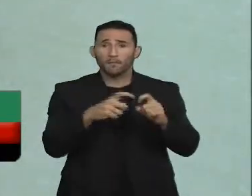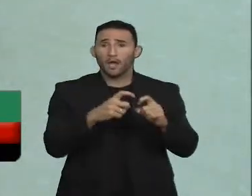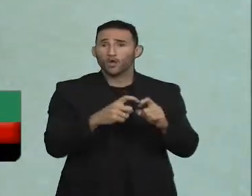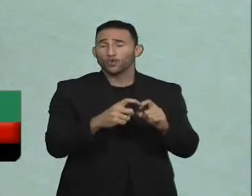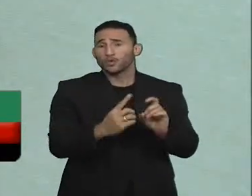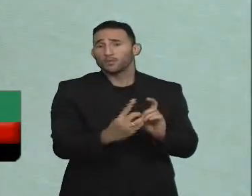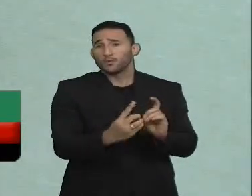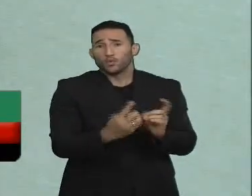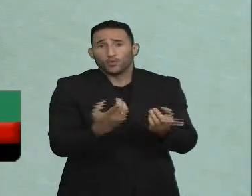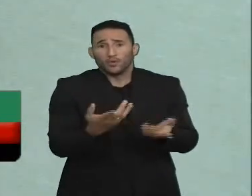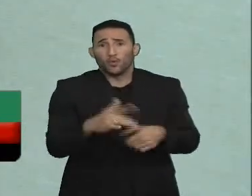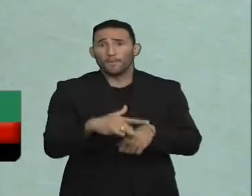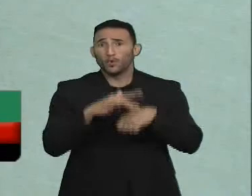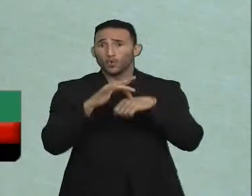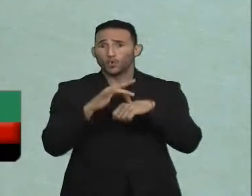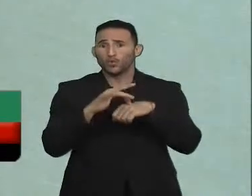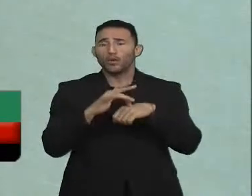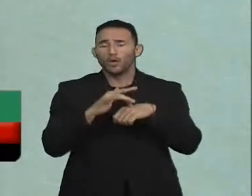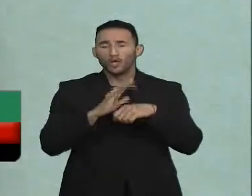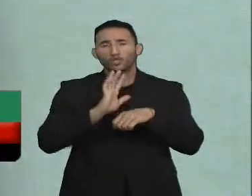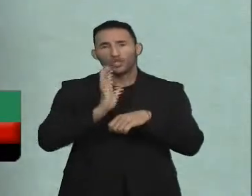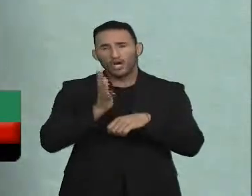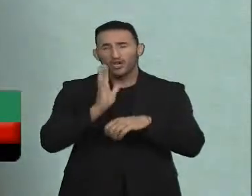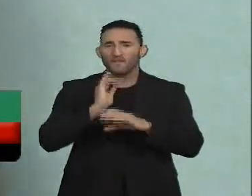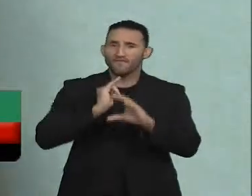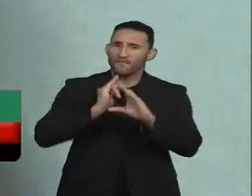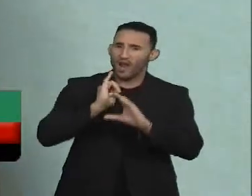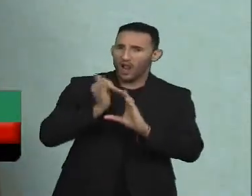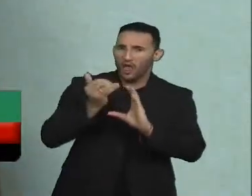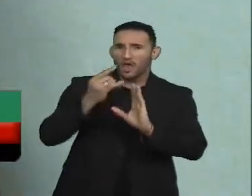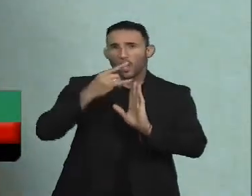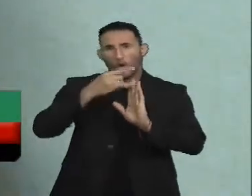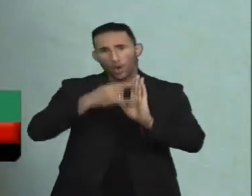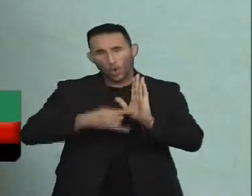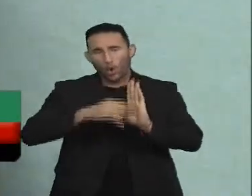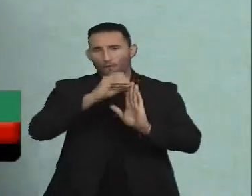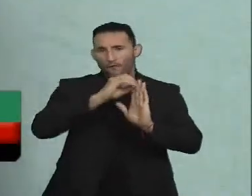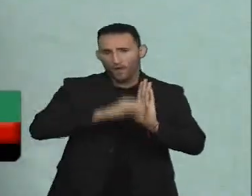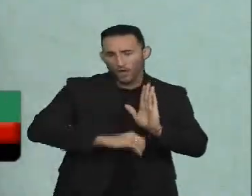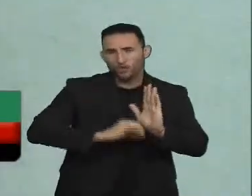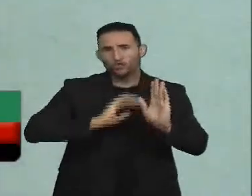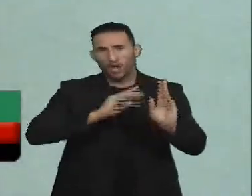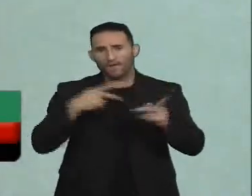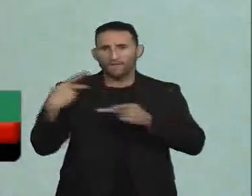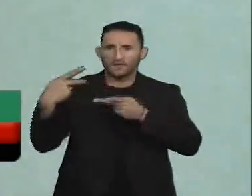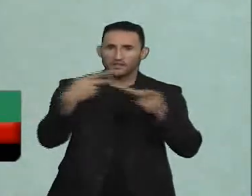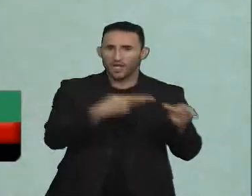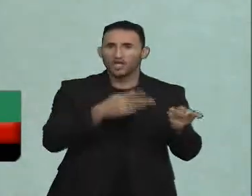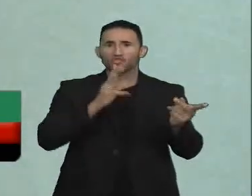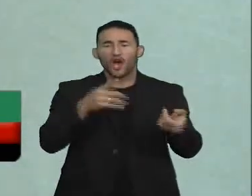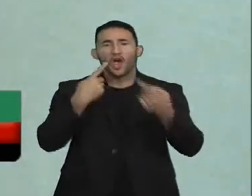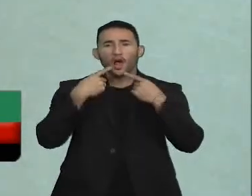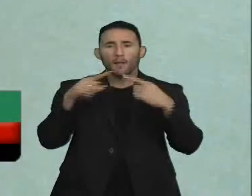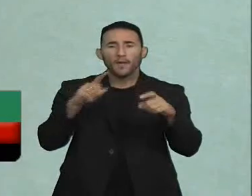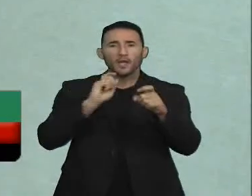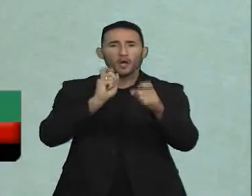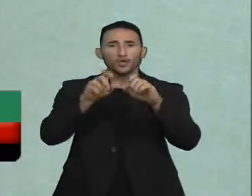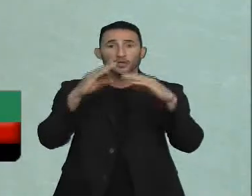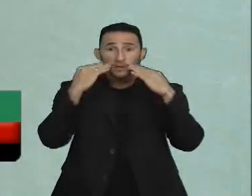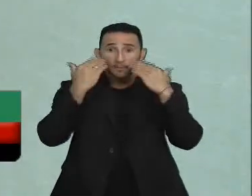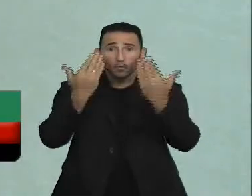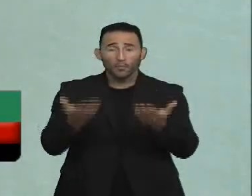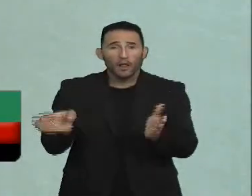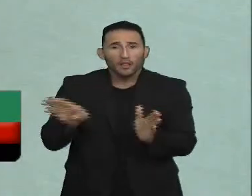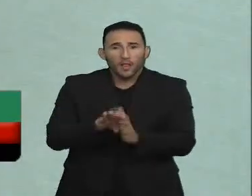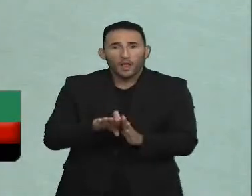absurdo. Eu já mandei ofício, já fiz visita, já reclamei, já falei aqui em audiência pública, e